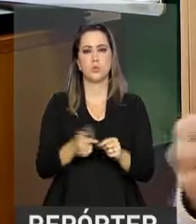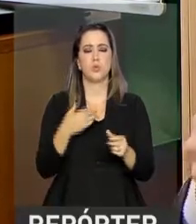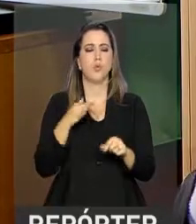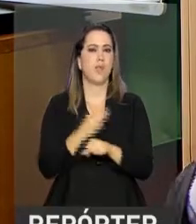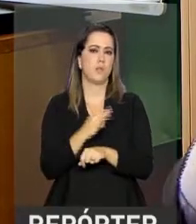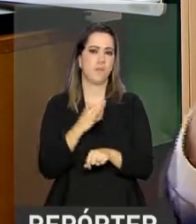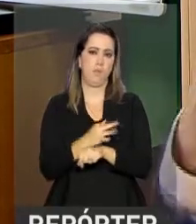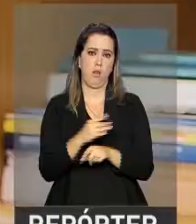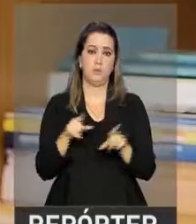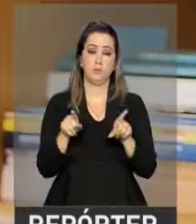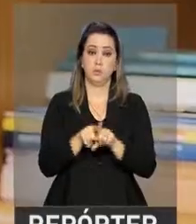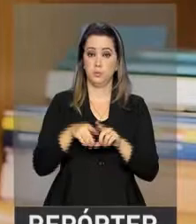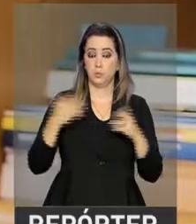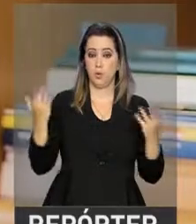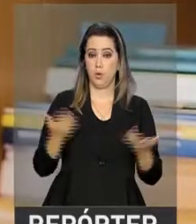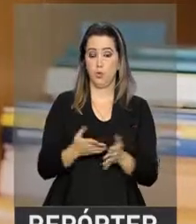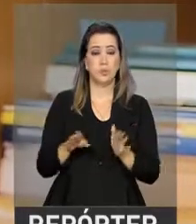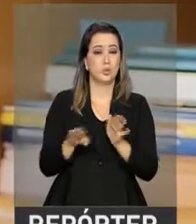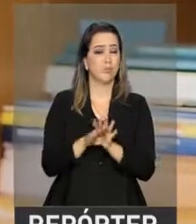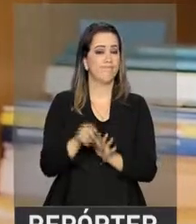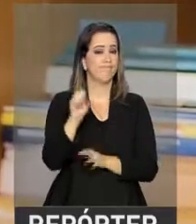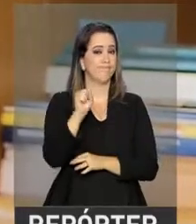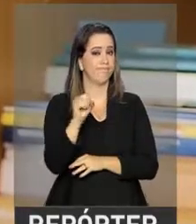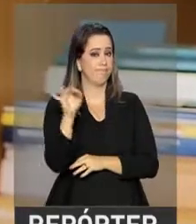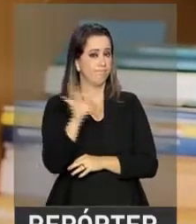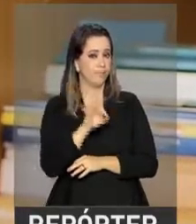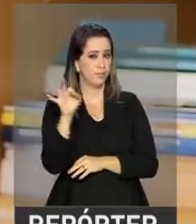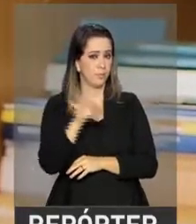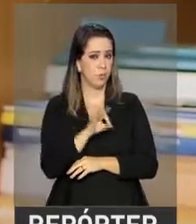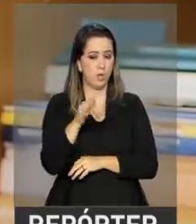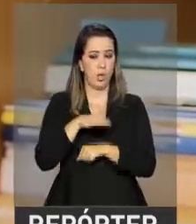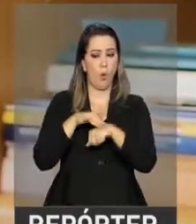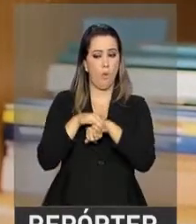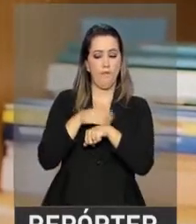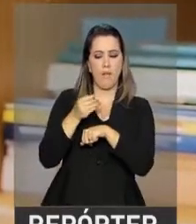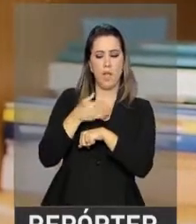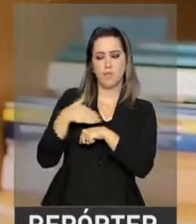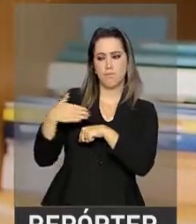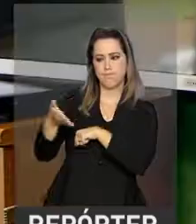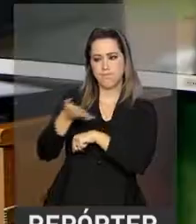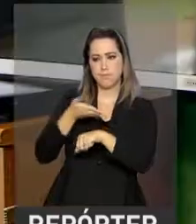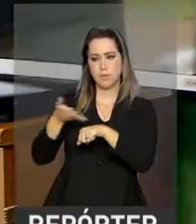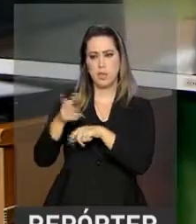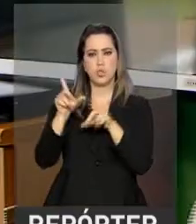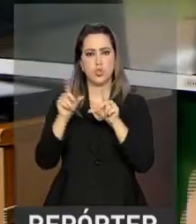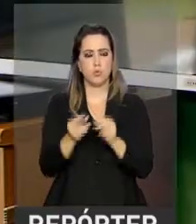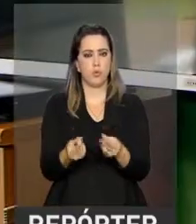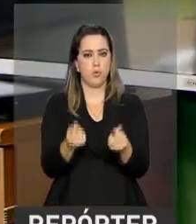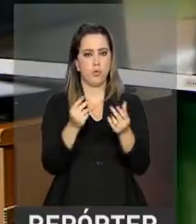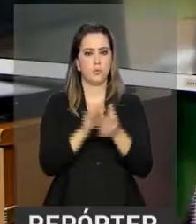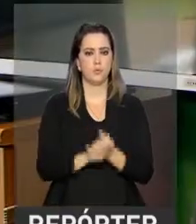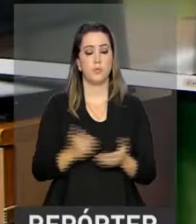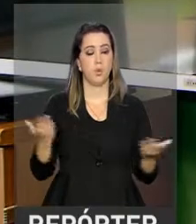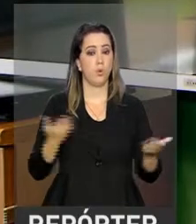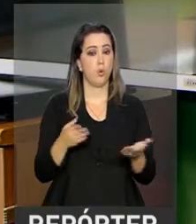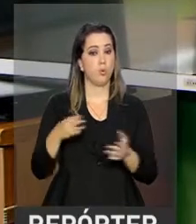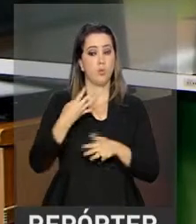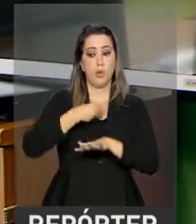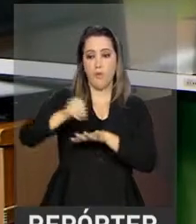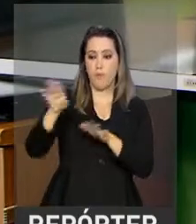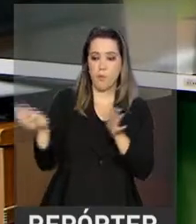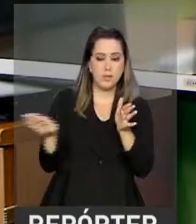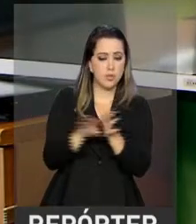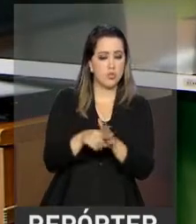nas entrevistas que hoje chega a 80% e reduzir custos a informação chega na hora de uma maneira